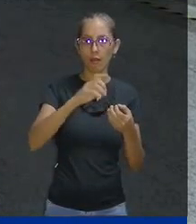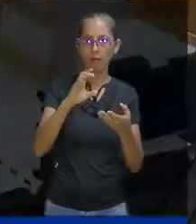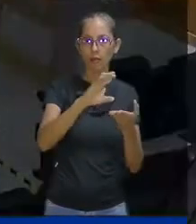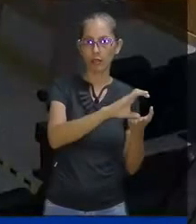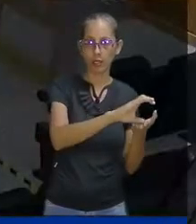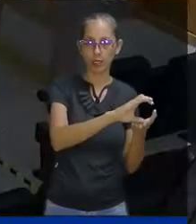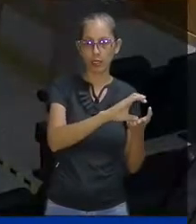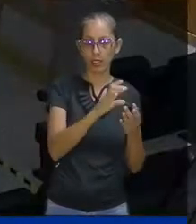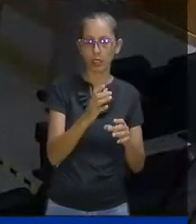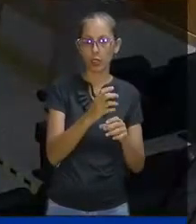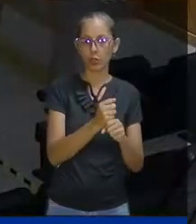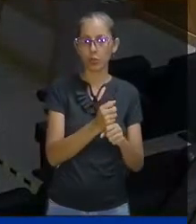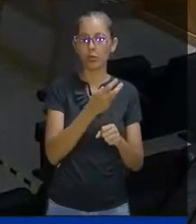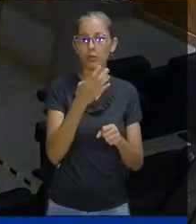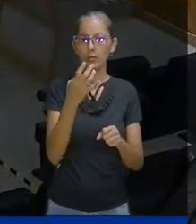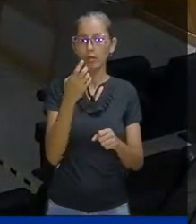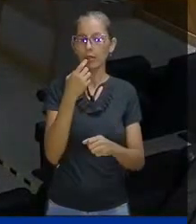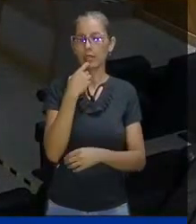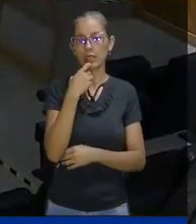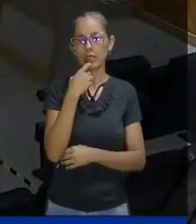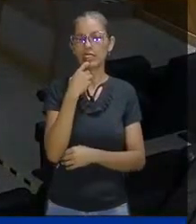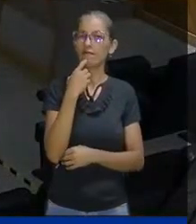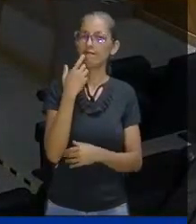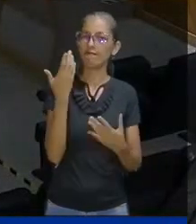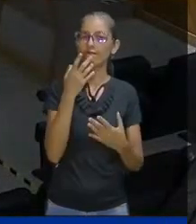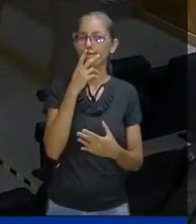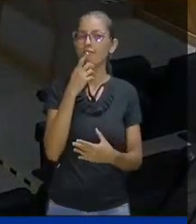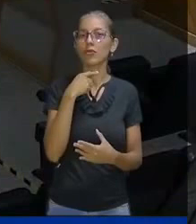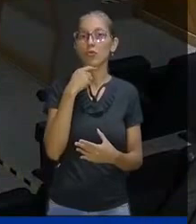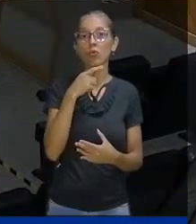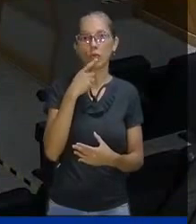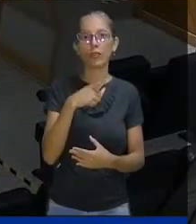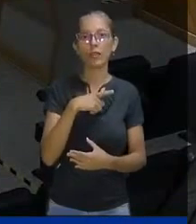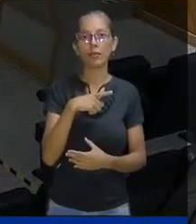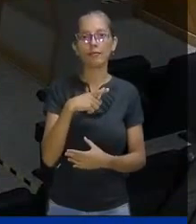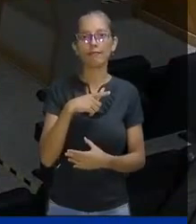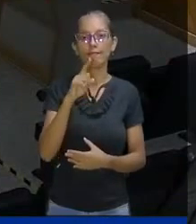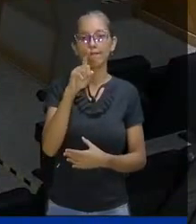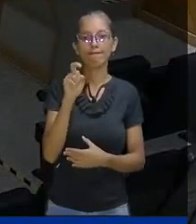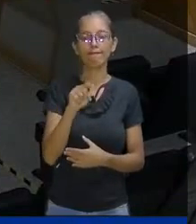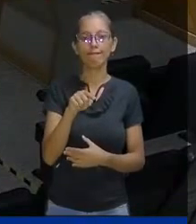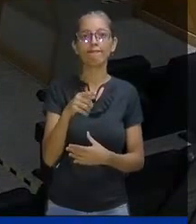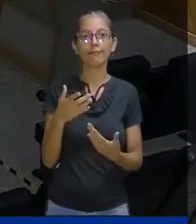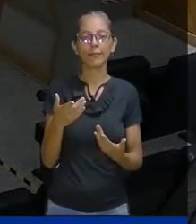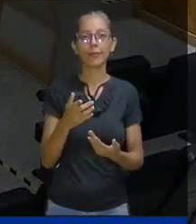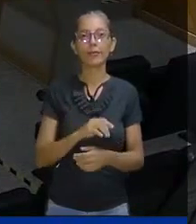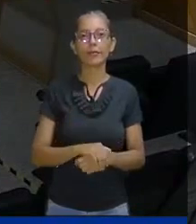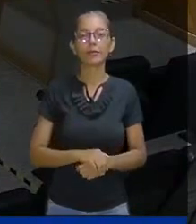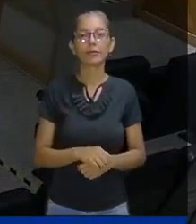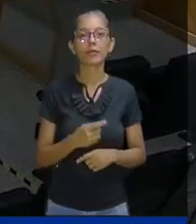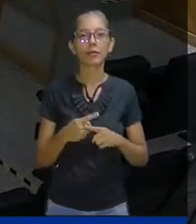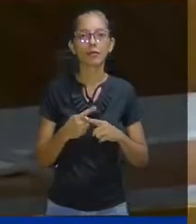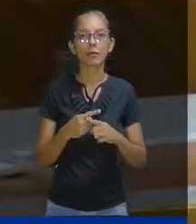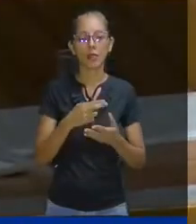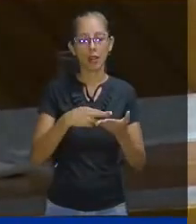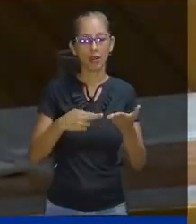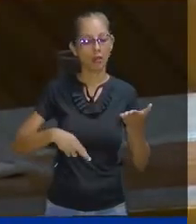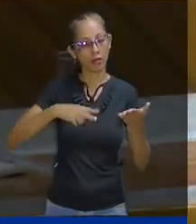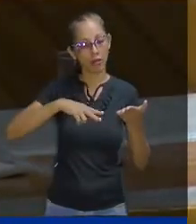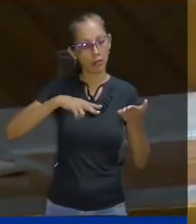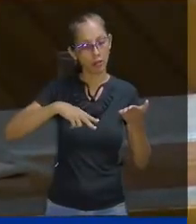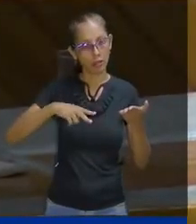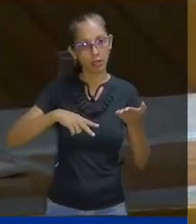análise no atual momento, né, porque tem uma referência lá no final, inclusive, do relatório sobre os documentos que foram